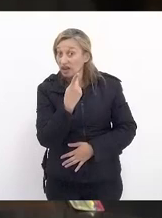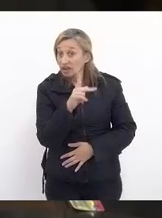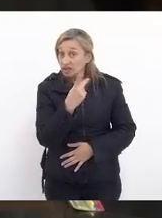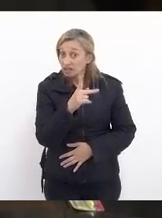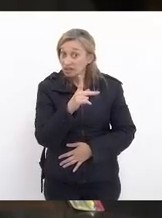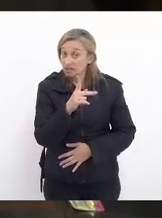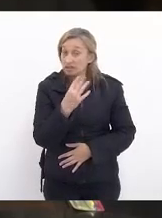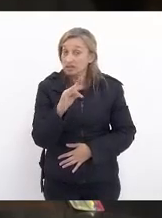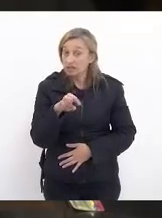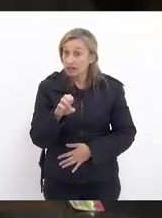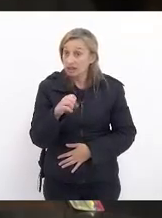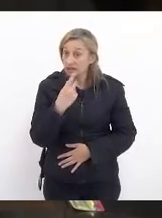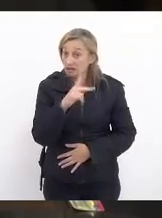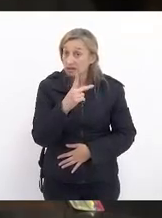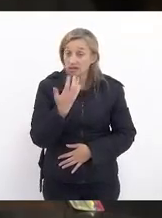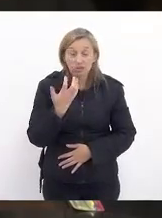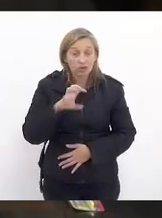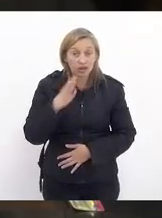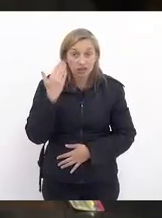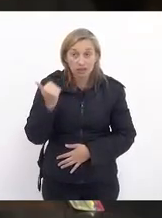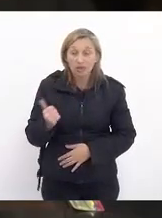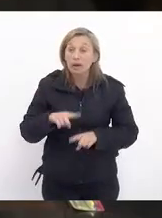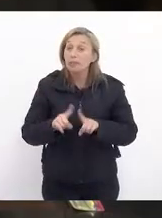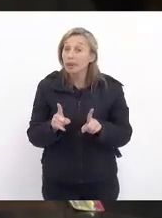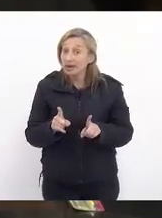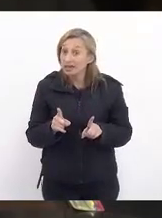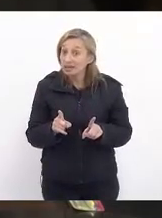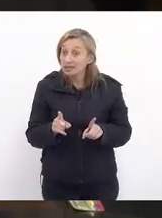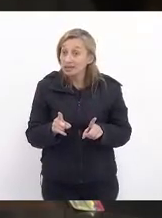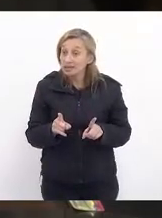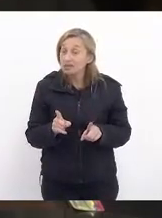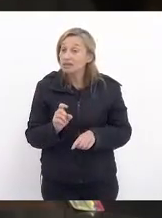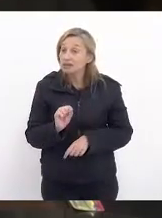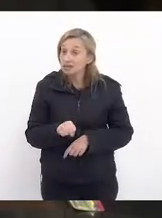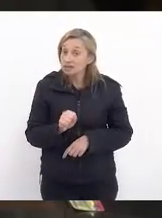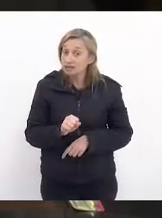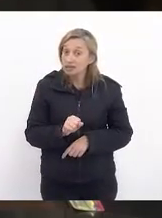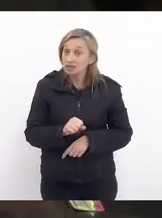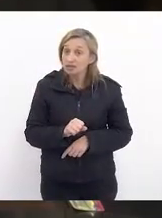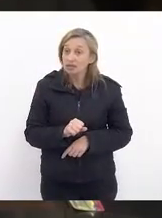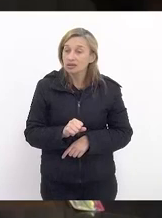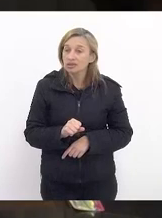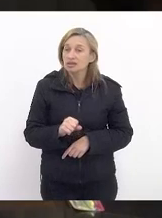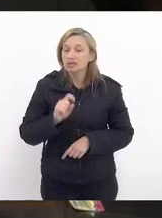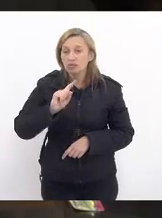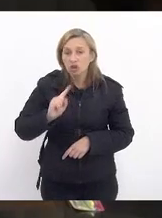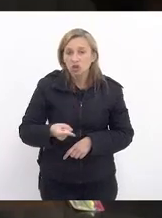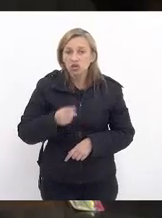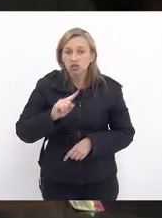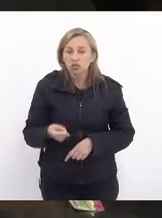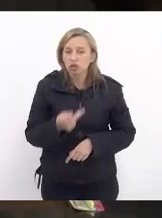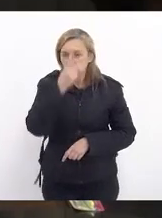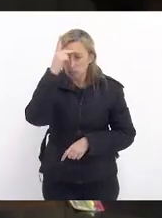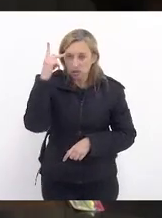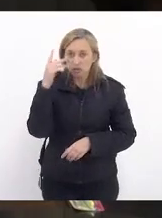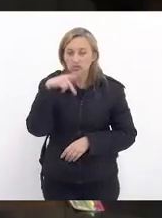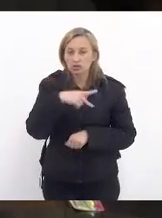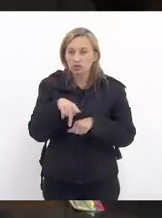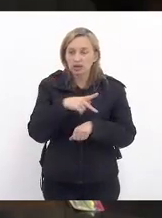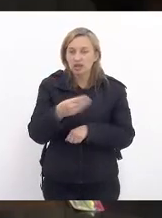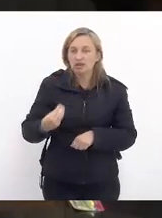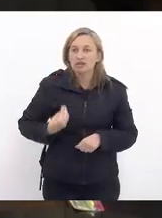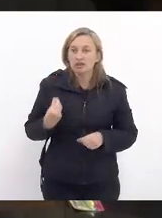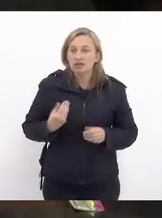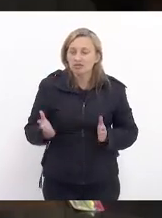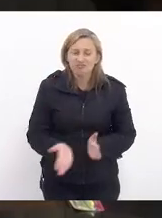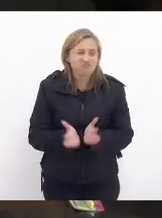tese dele ele não querem nem saber mas ainda assim ainda assim são milhões de pessoas nesse país por